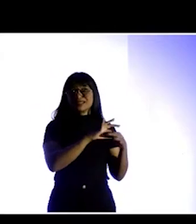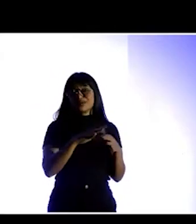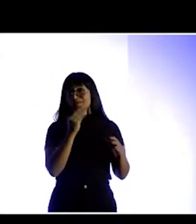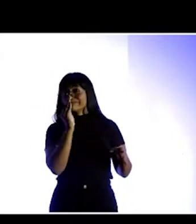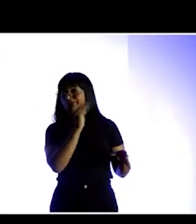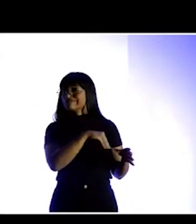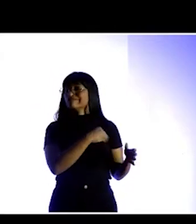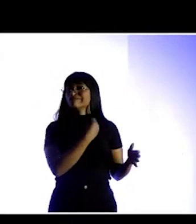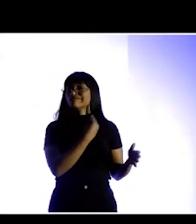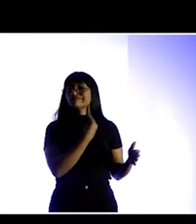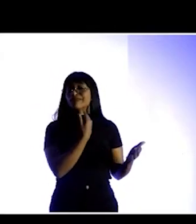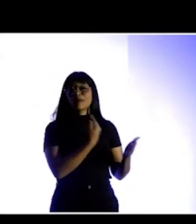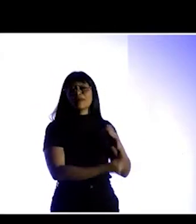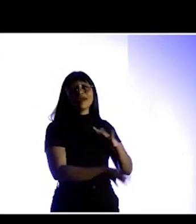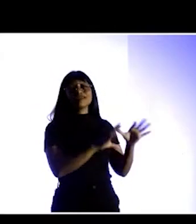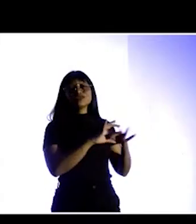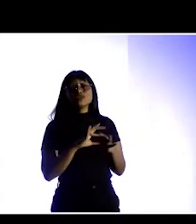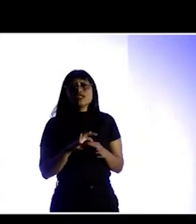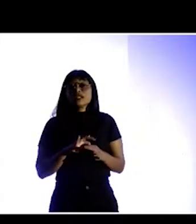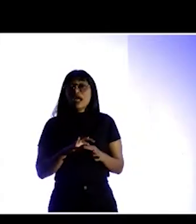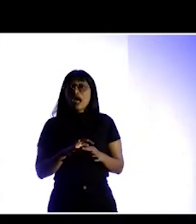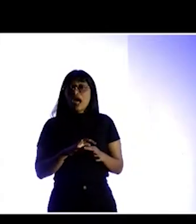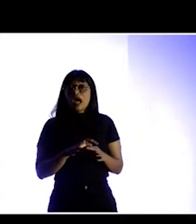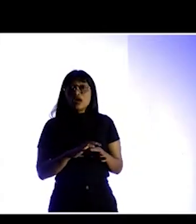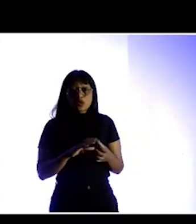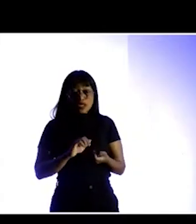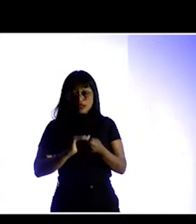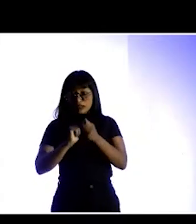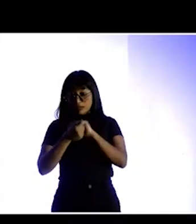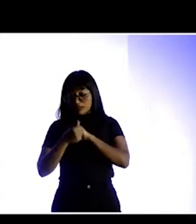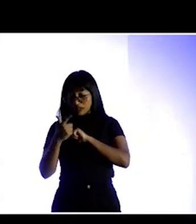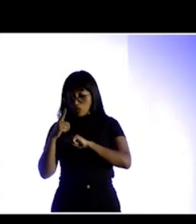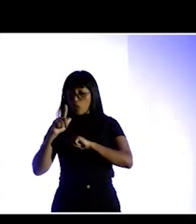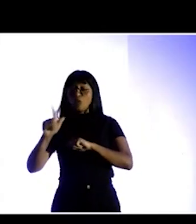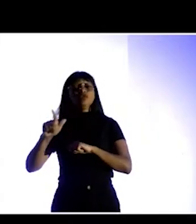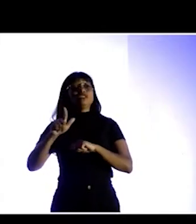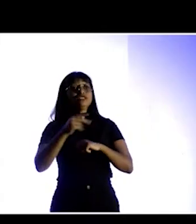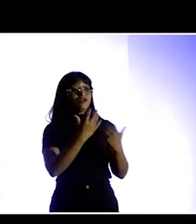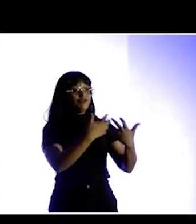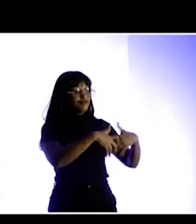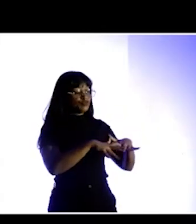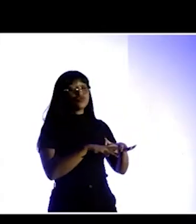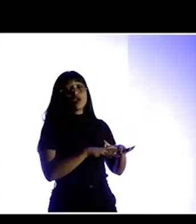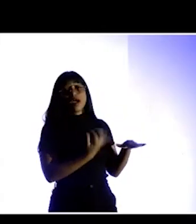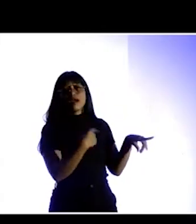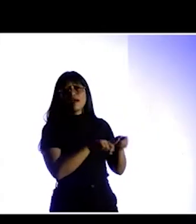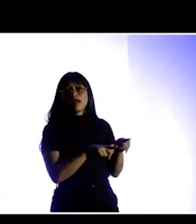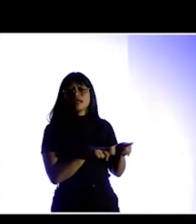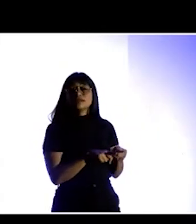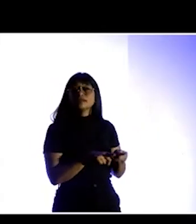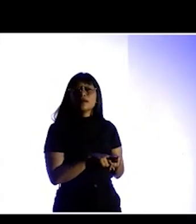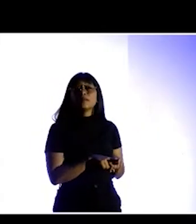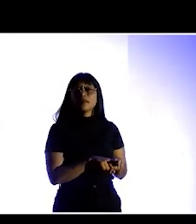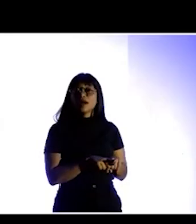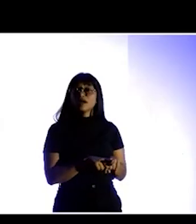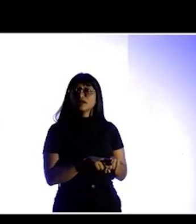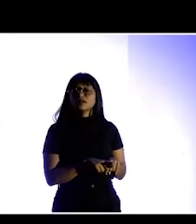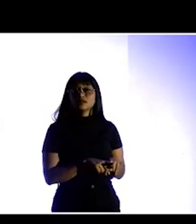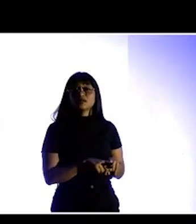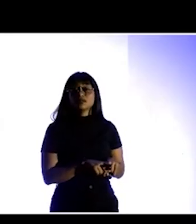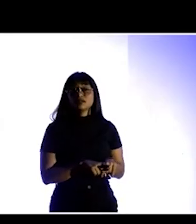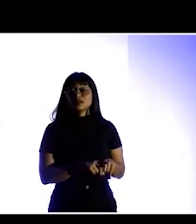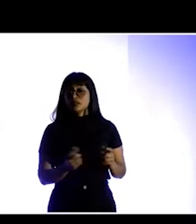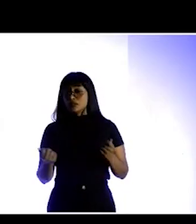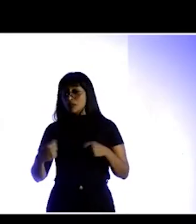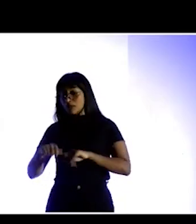por que as nossas ações de adaptação têm essa característica. E, por fim, né, a gente precisa ter uma capacidade de